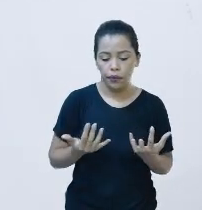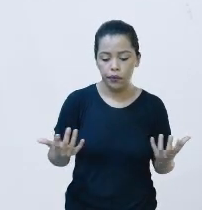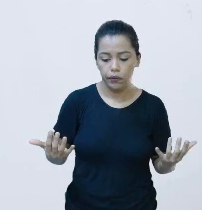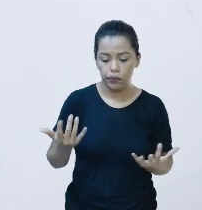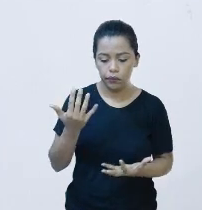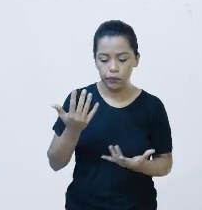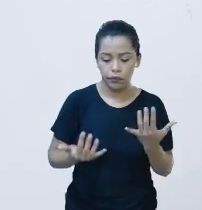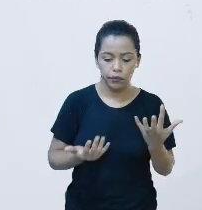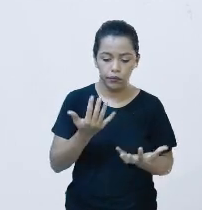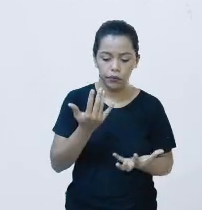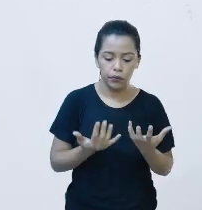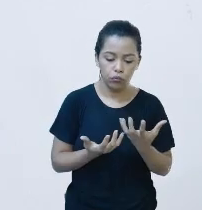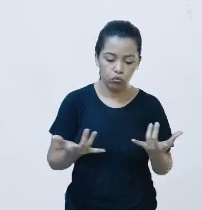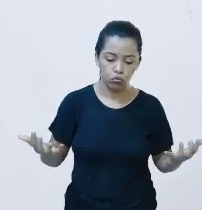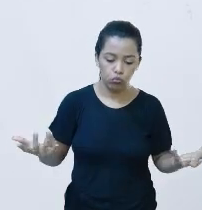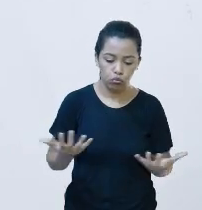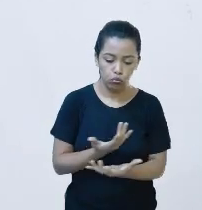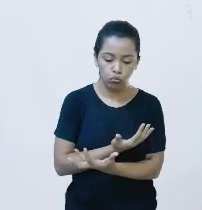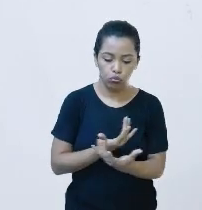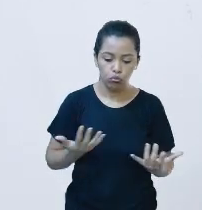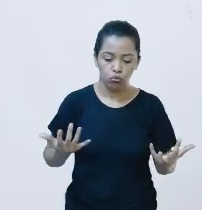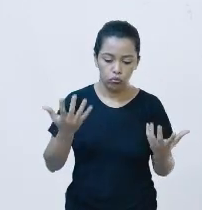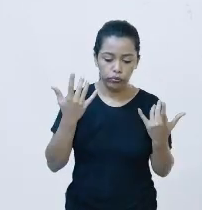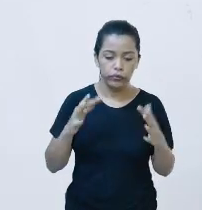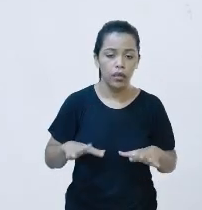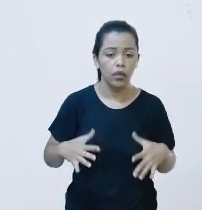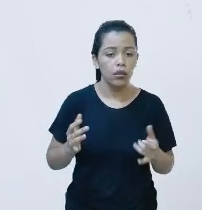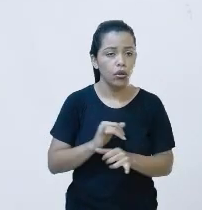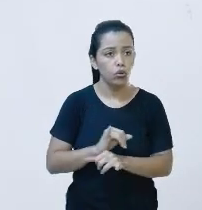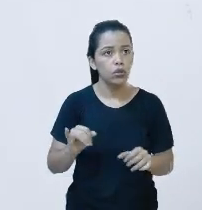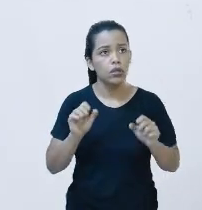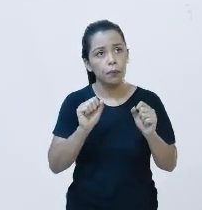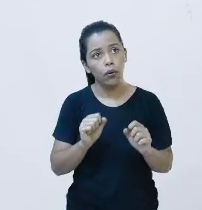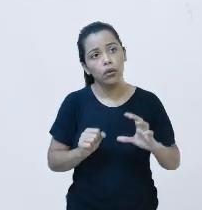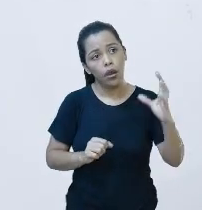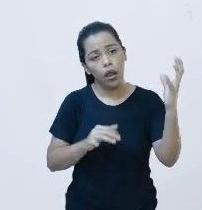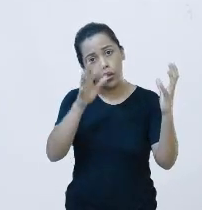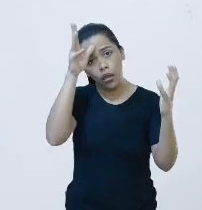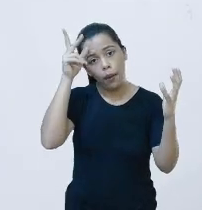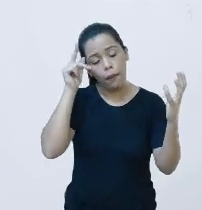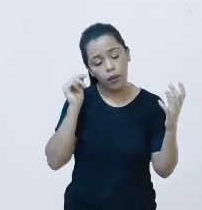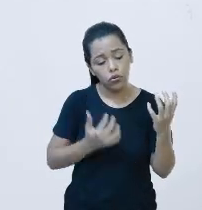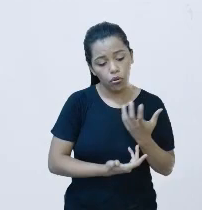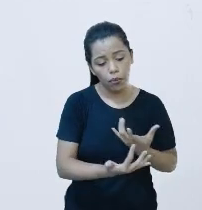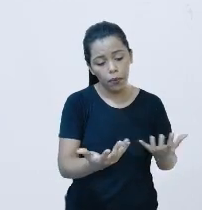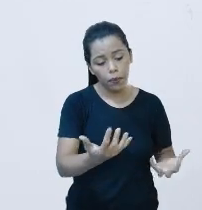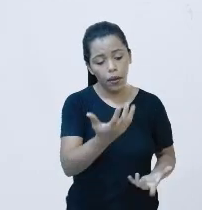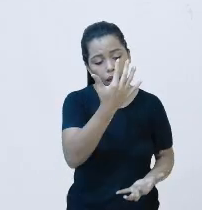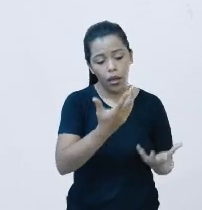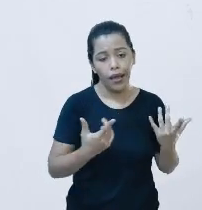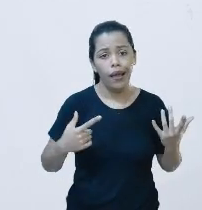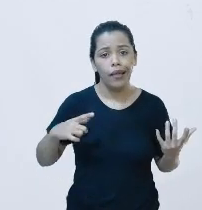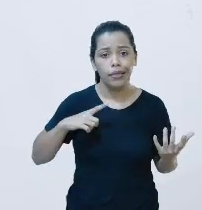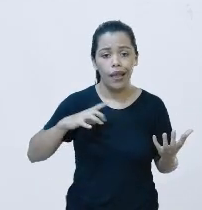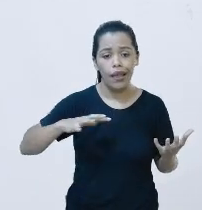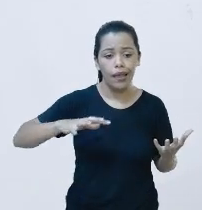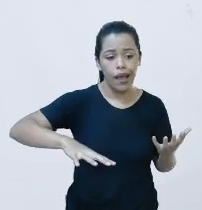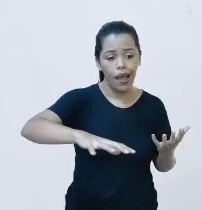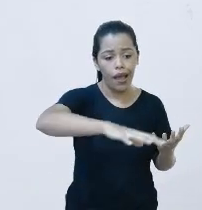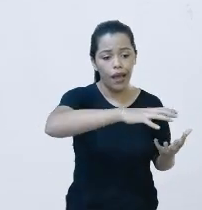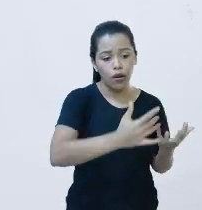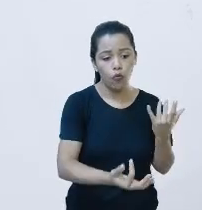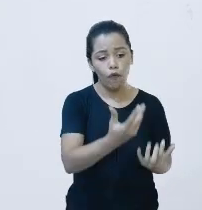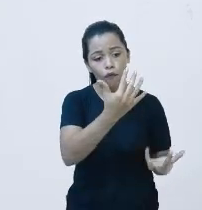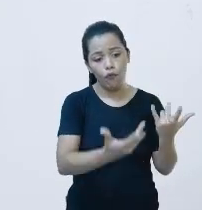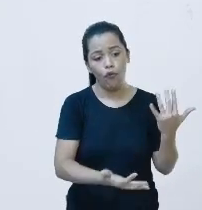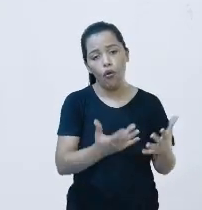Então, a notícia poderia ser: na floresta amazônica está com pontos de incêndio, pontos de queimada. Pronto,